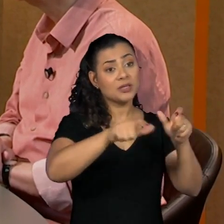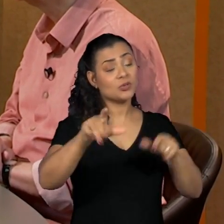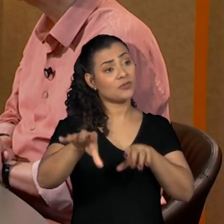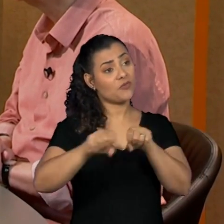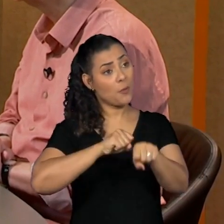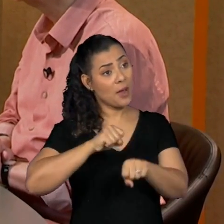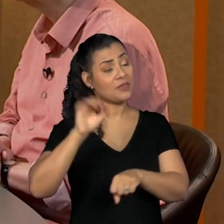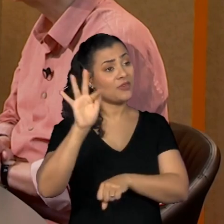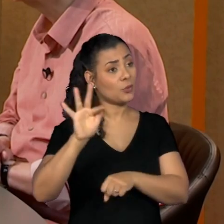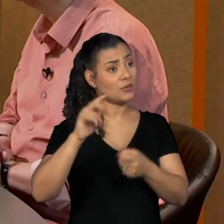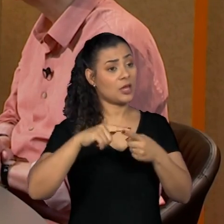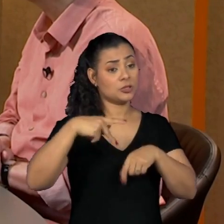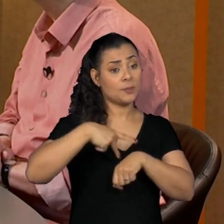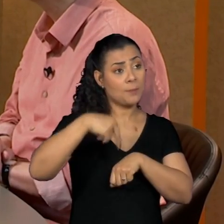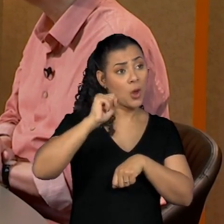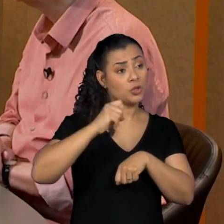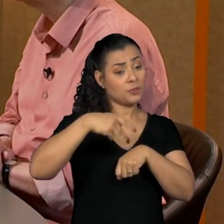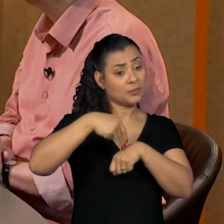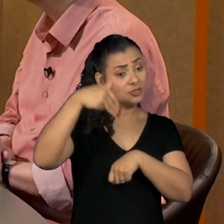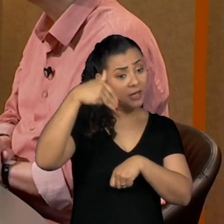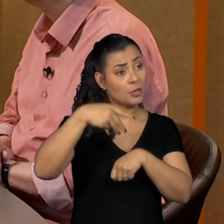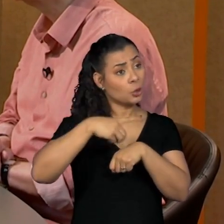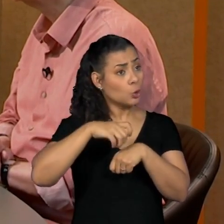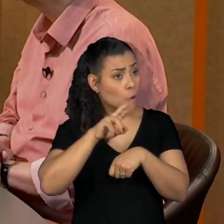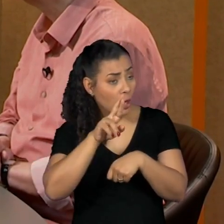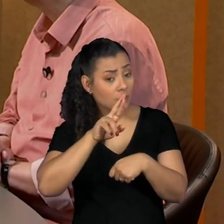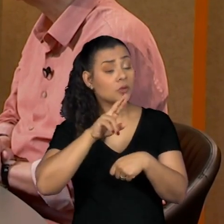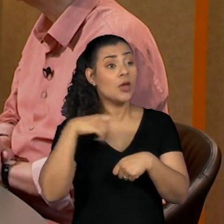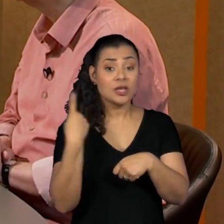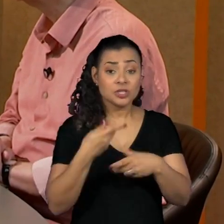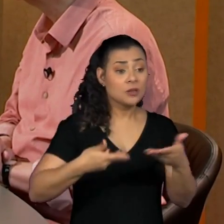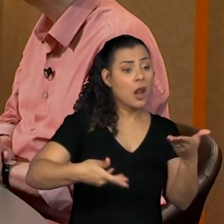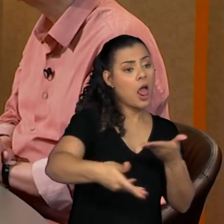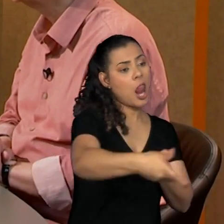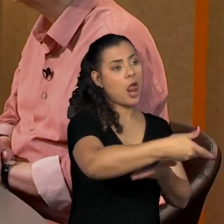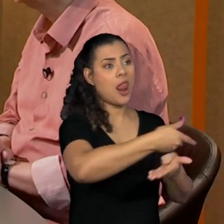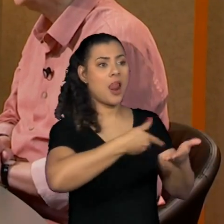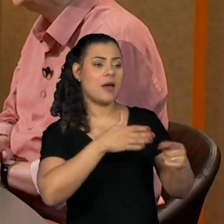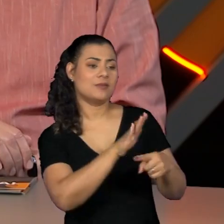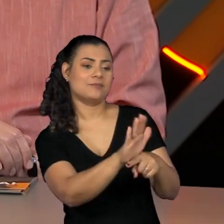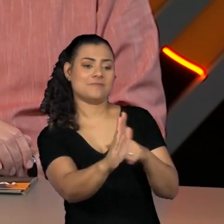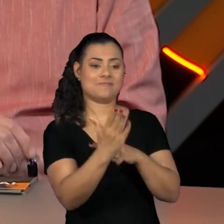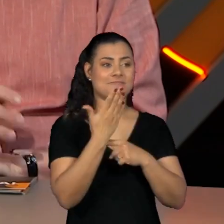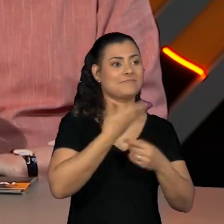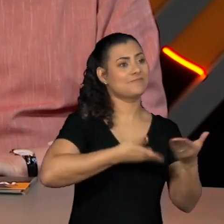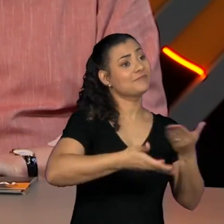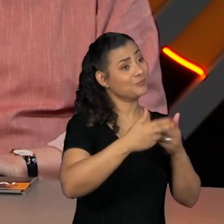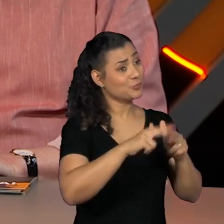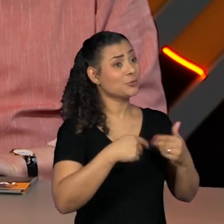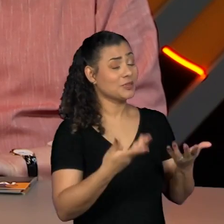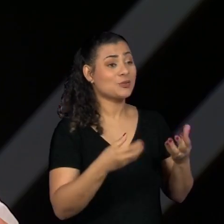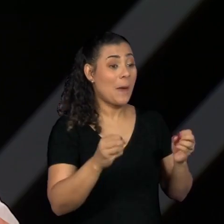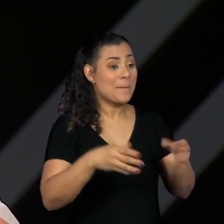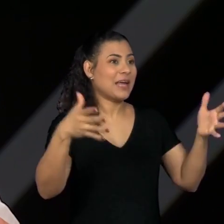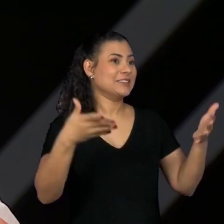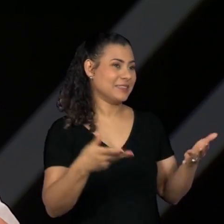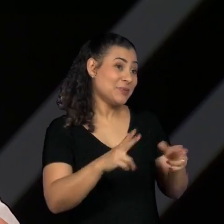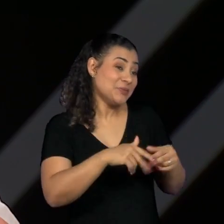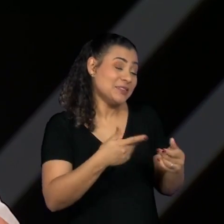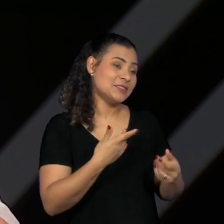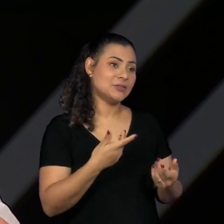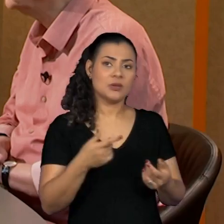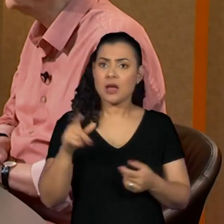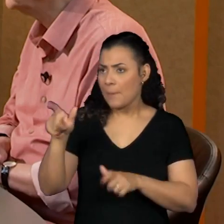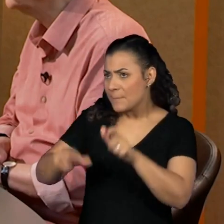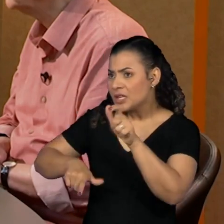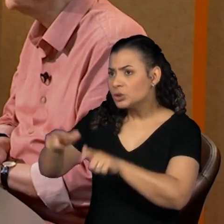graduadas, pós-graduadas, e a gente se ajuda mutuamente. E essas pessoas fazem um trabalho